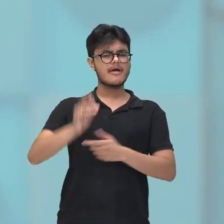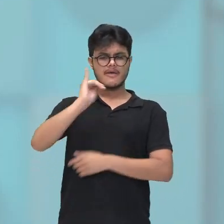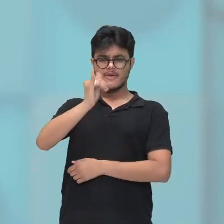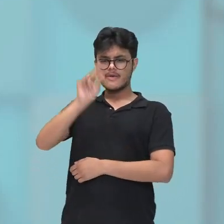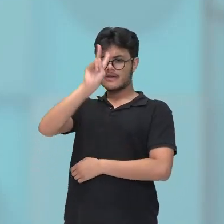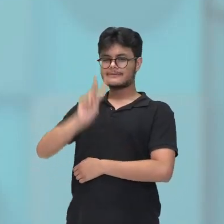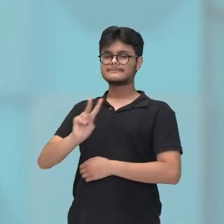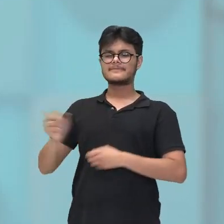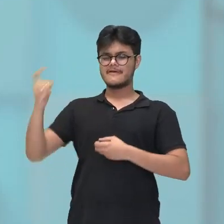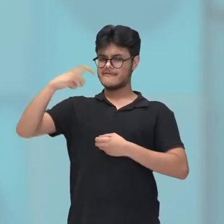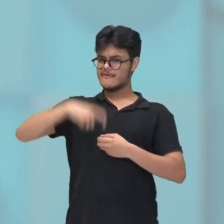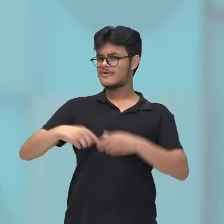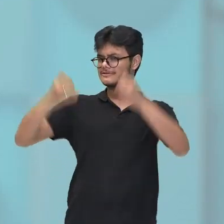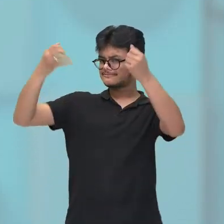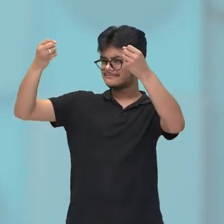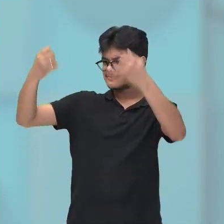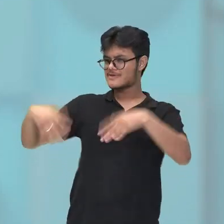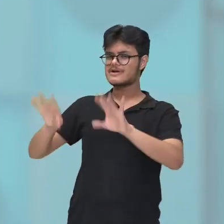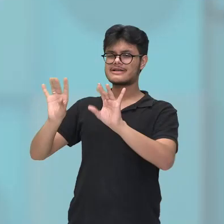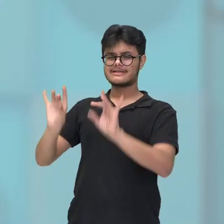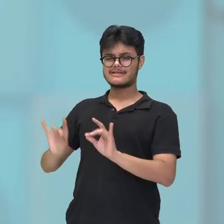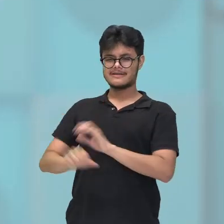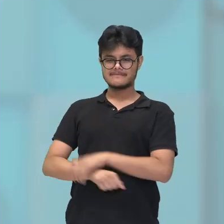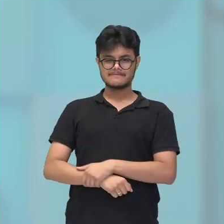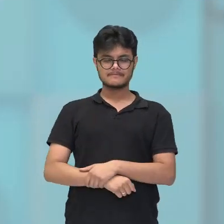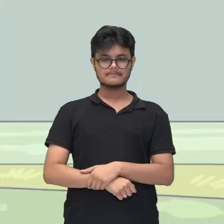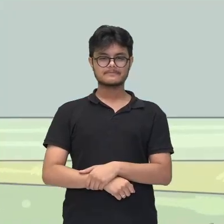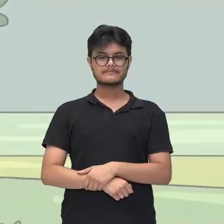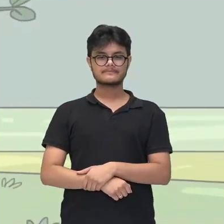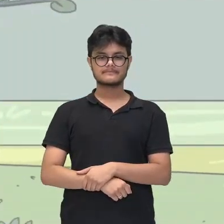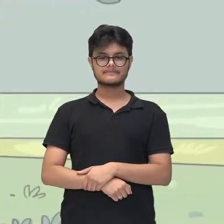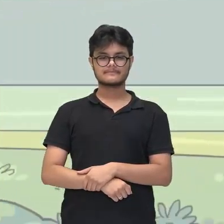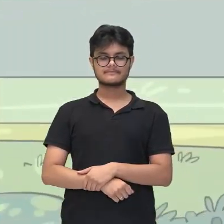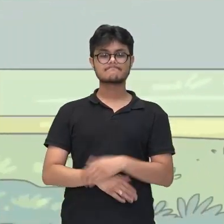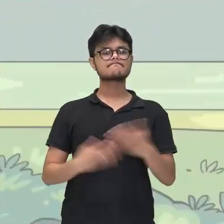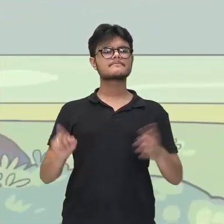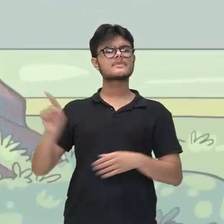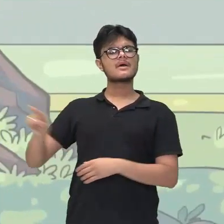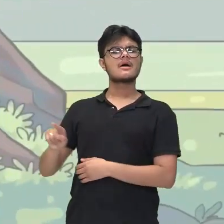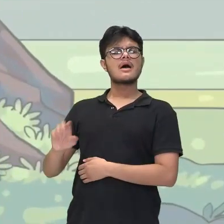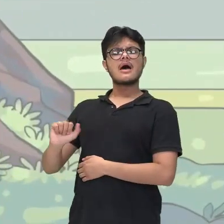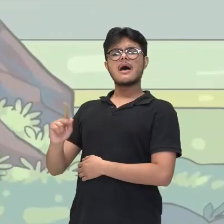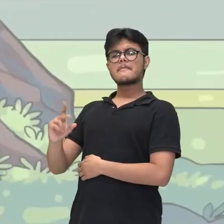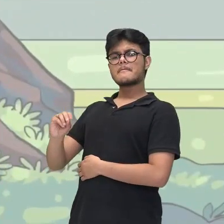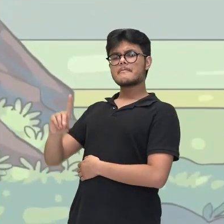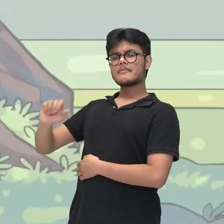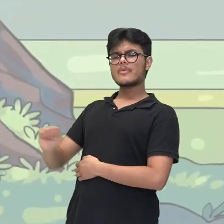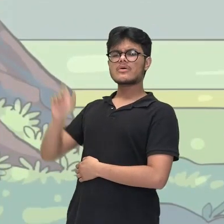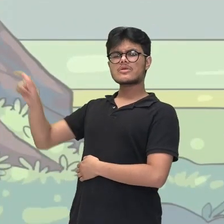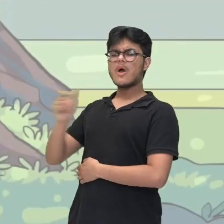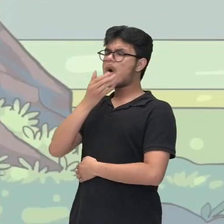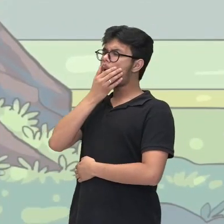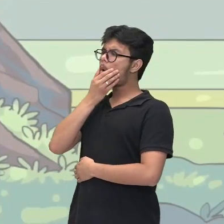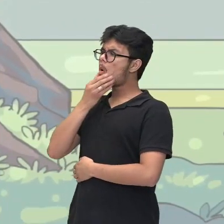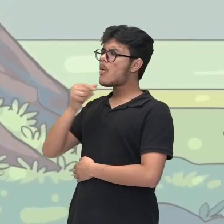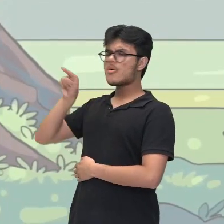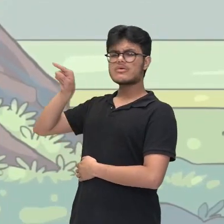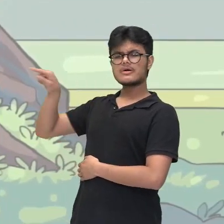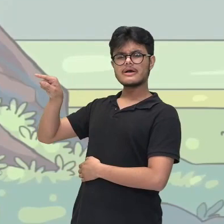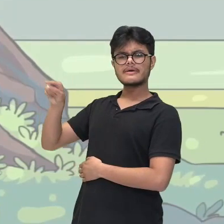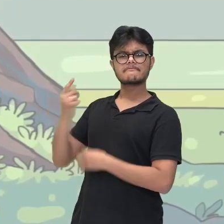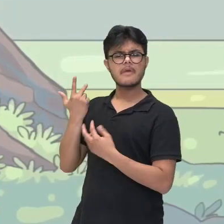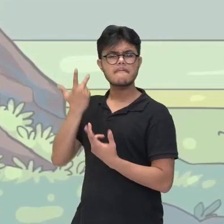retorno a gente vê figuras de linguagem acontecendo nele. Vamos lá? A Poda. Seu sátiro era cabeleireiro